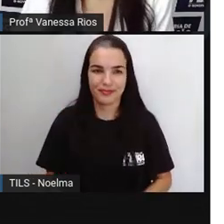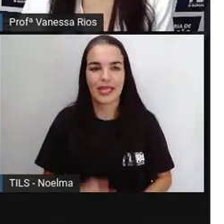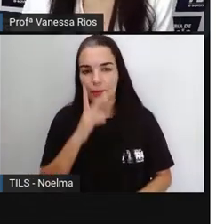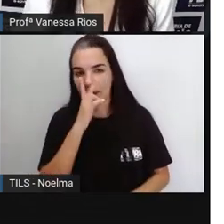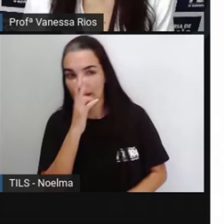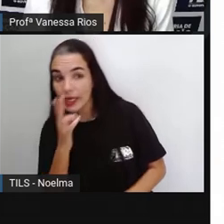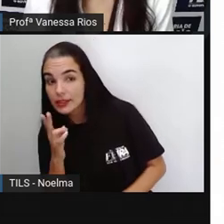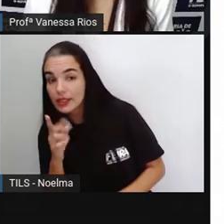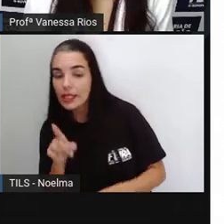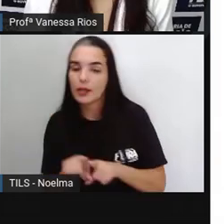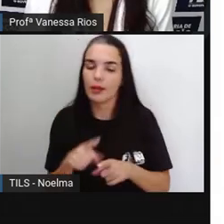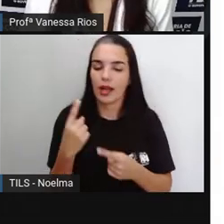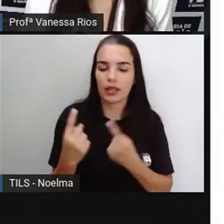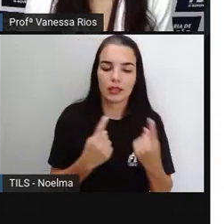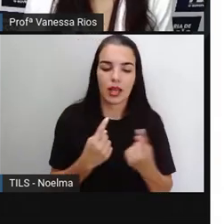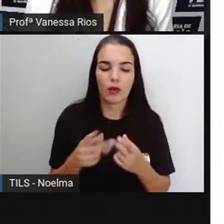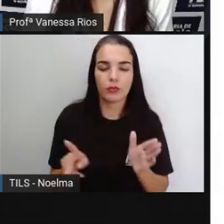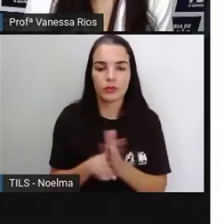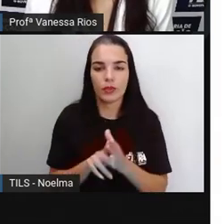particularidades, diferenças.